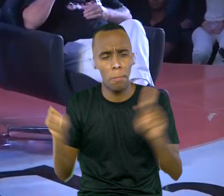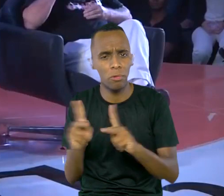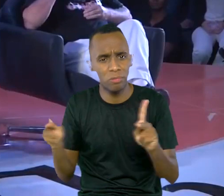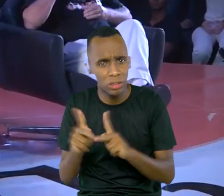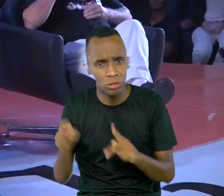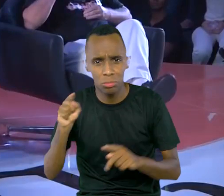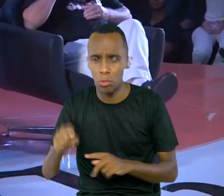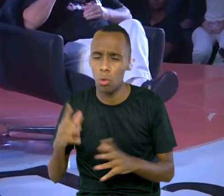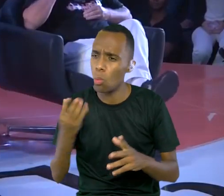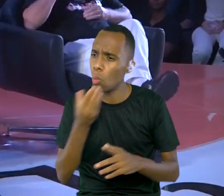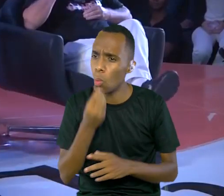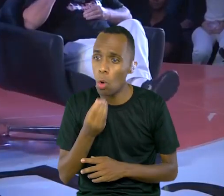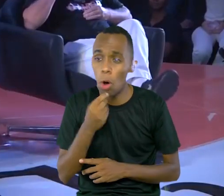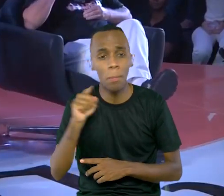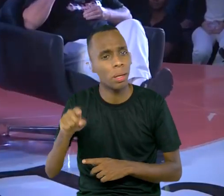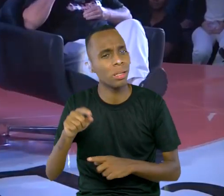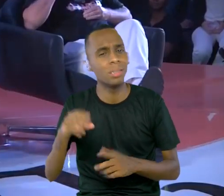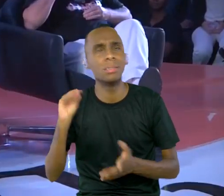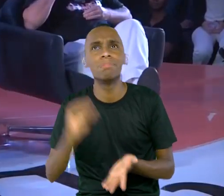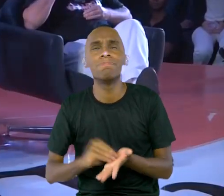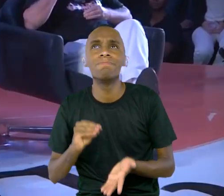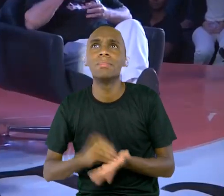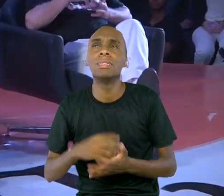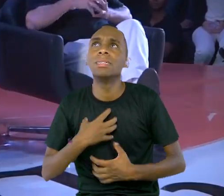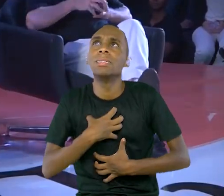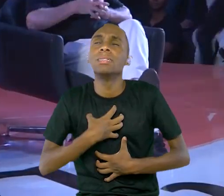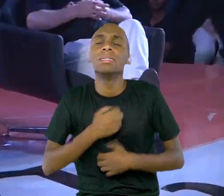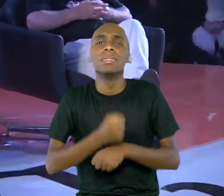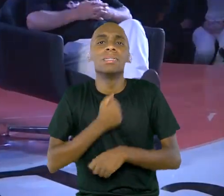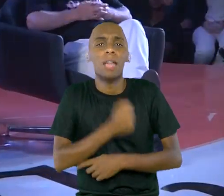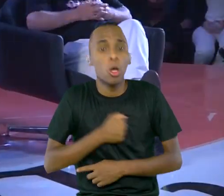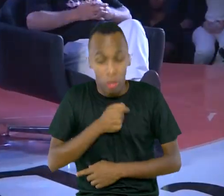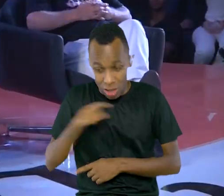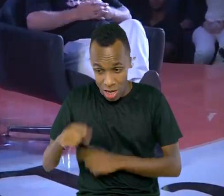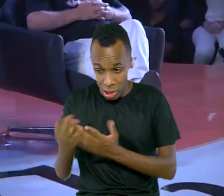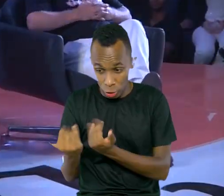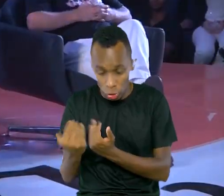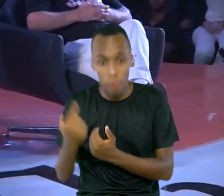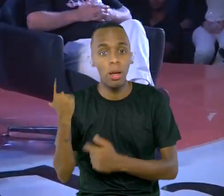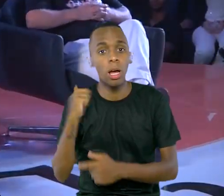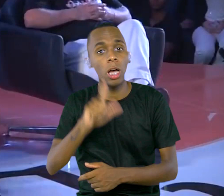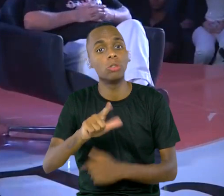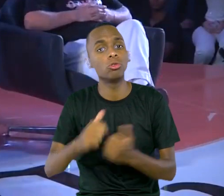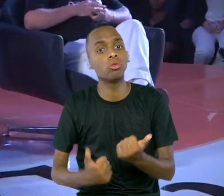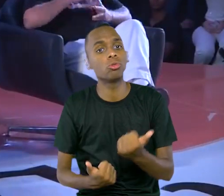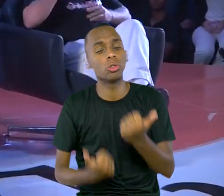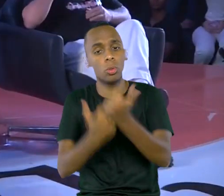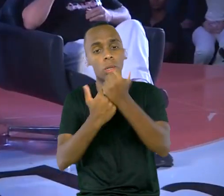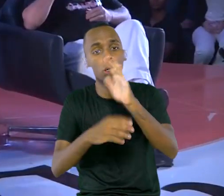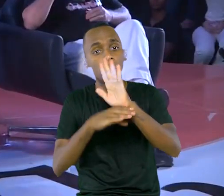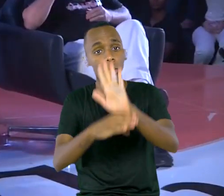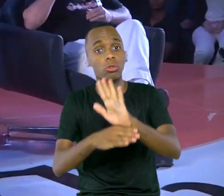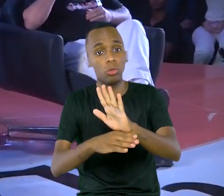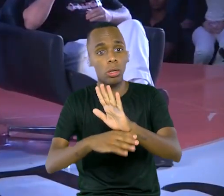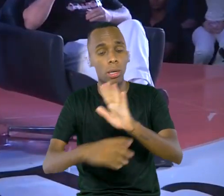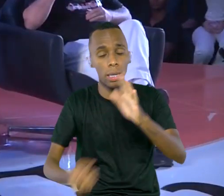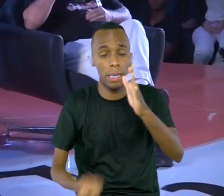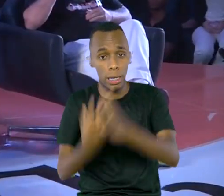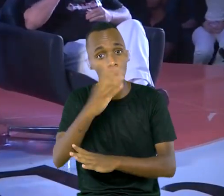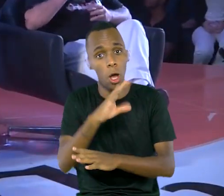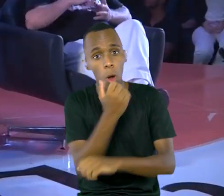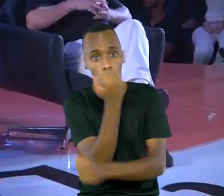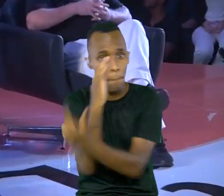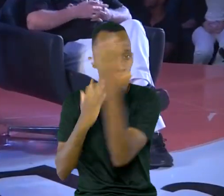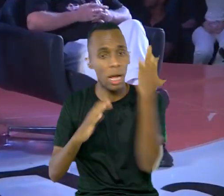senador, professor, um homem, Darcy Ribeiro, que faz uma falta imensa. Quando jovem, ajudou os irmãos Vilas Boas a criar o Parque